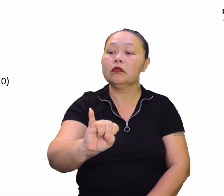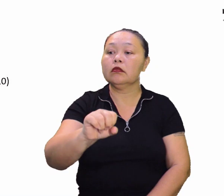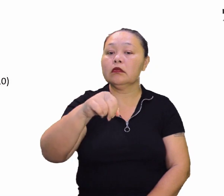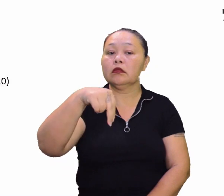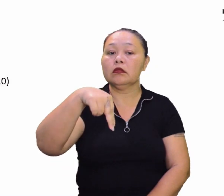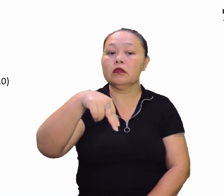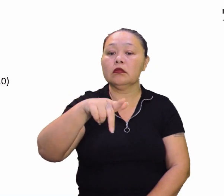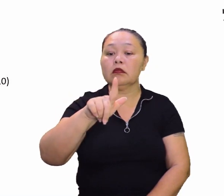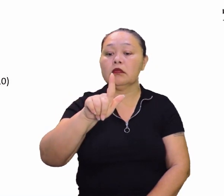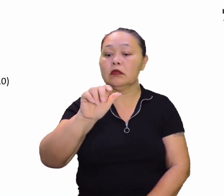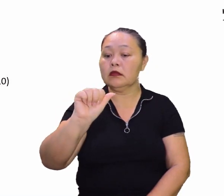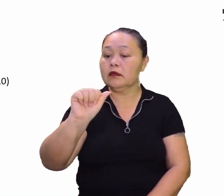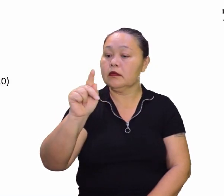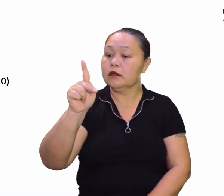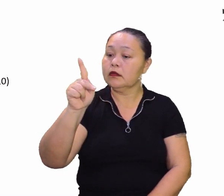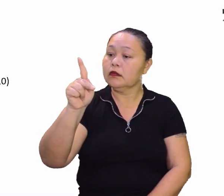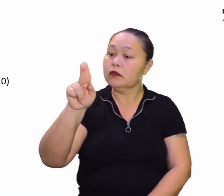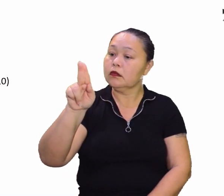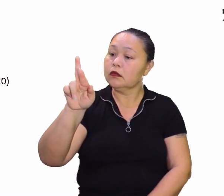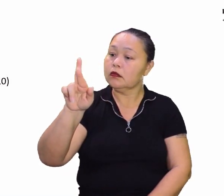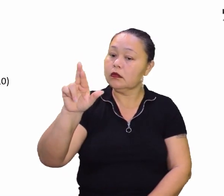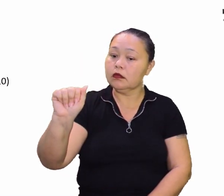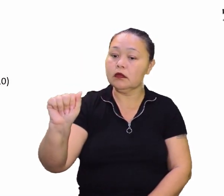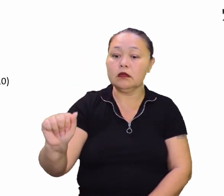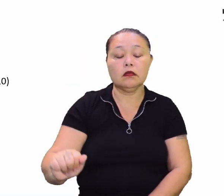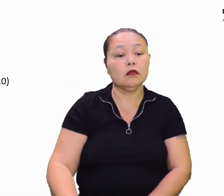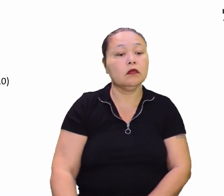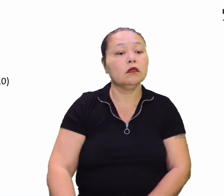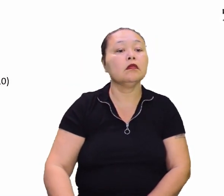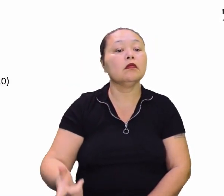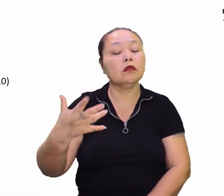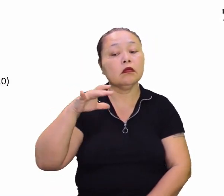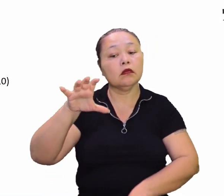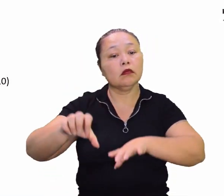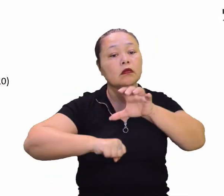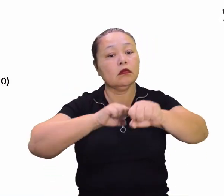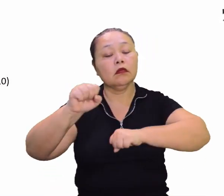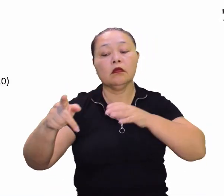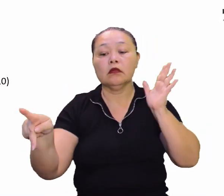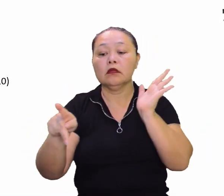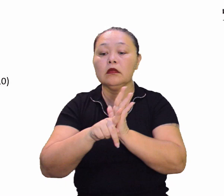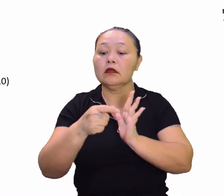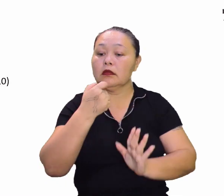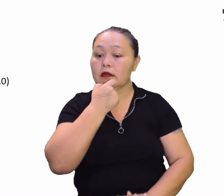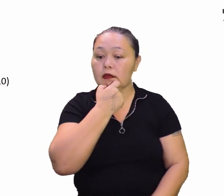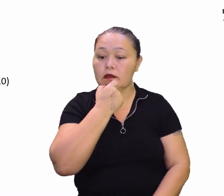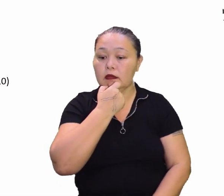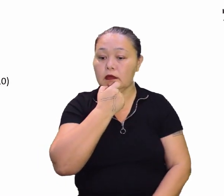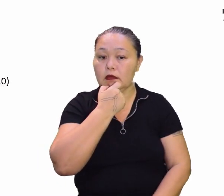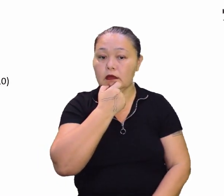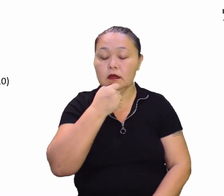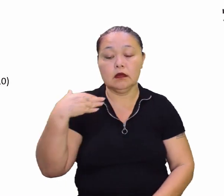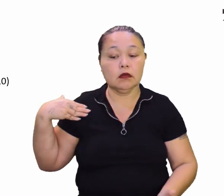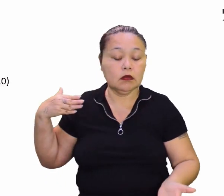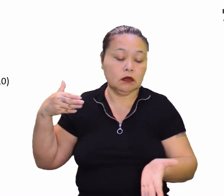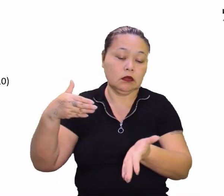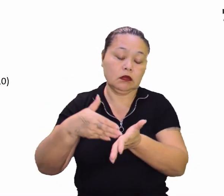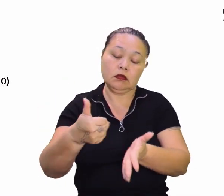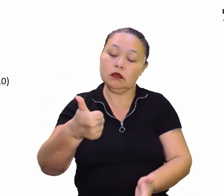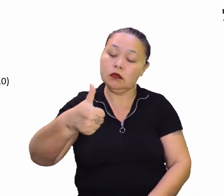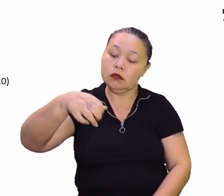Singapura, olha aí, Singapura era uma colônia britânica até